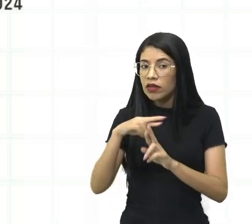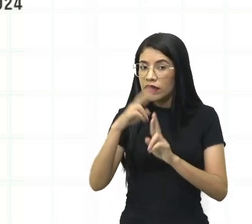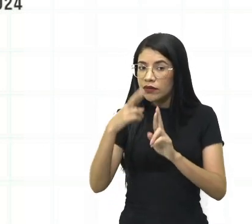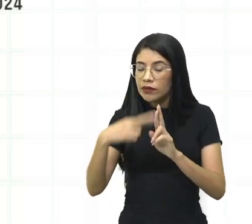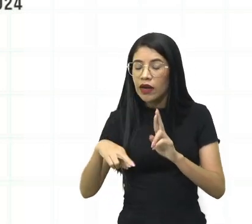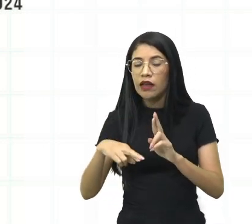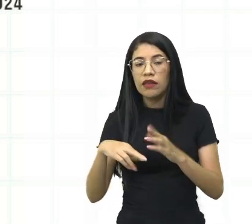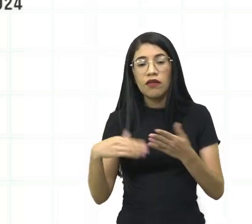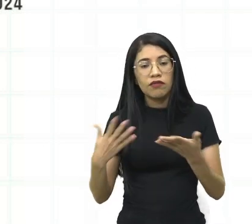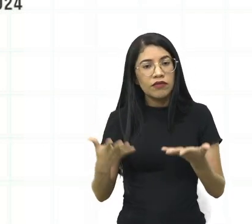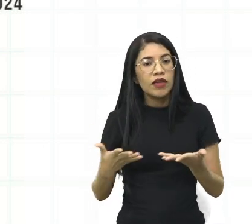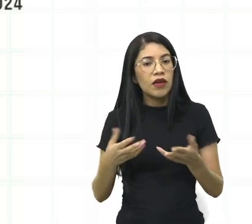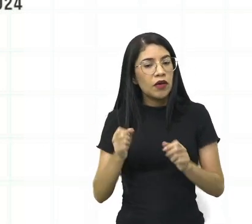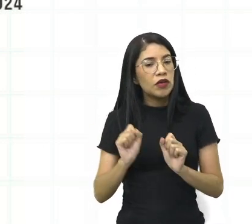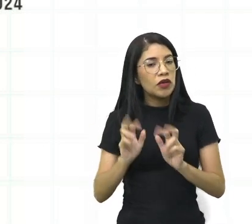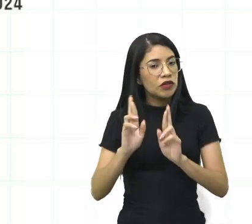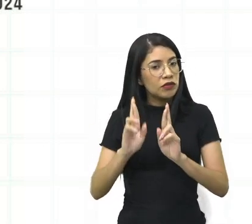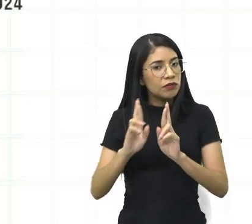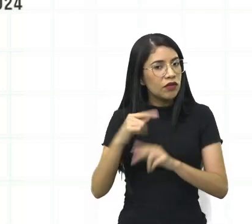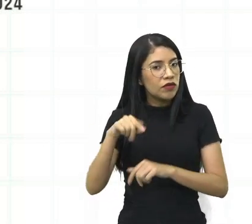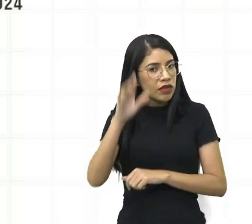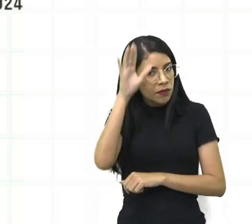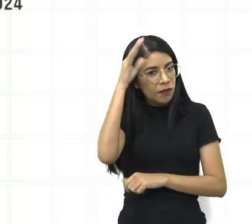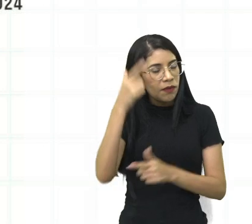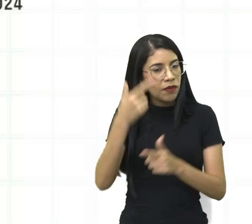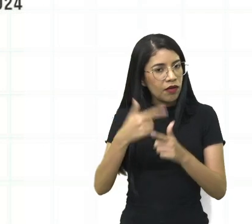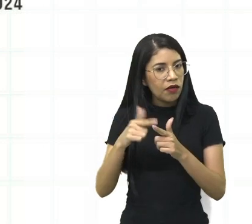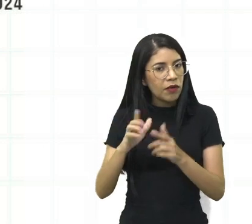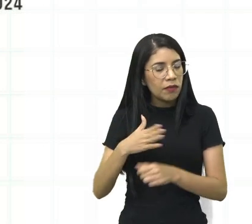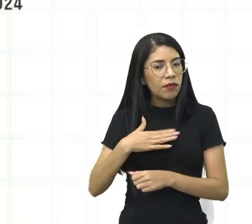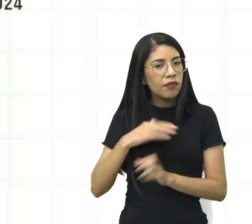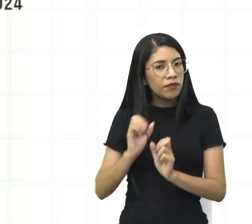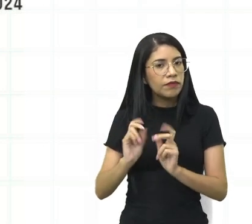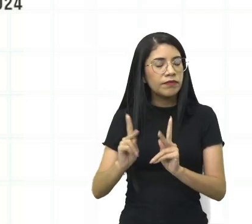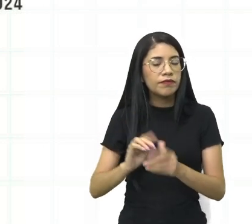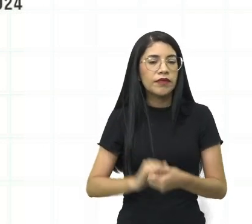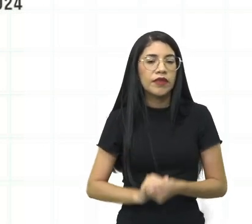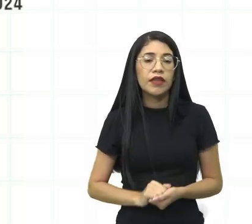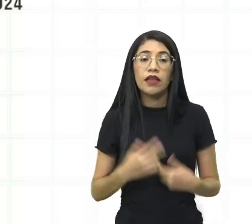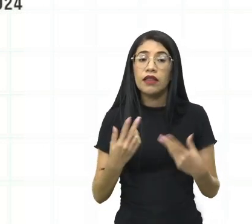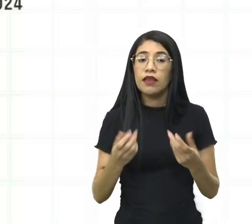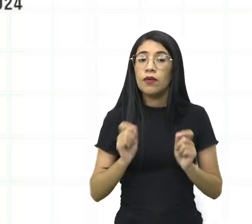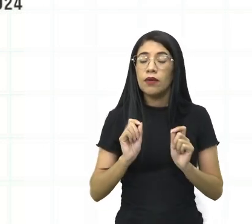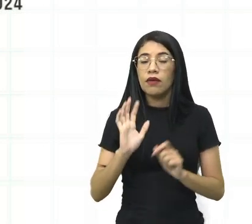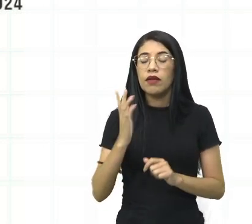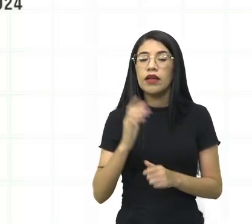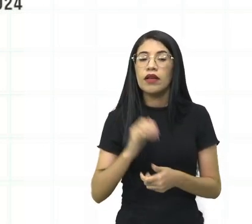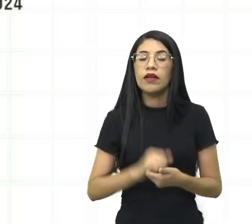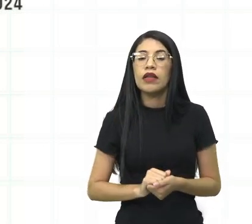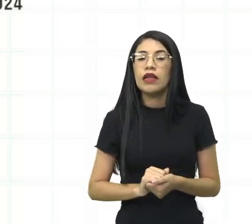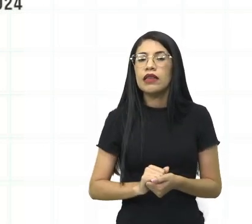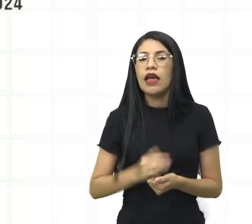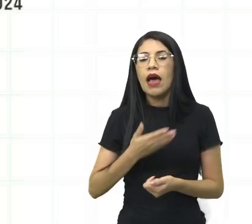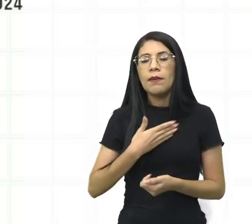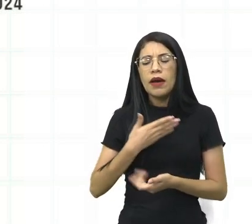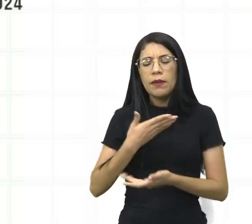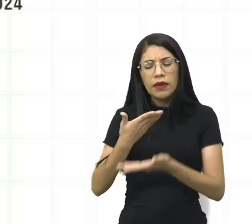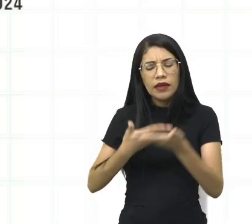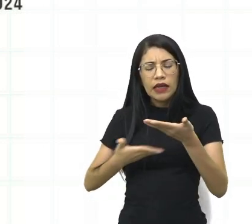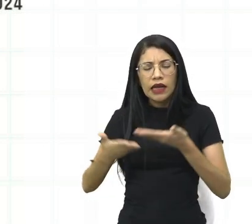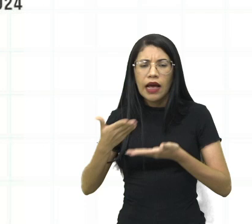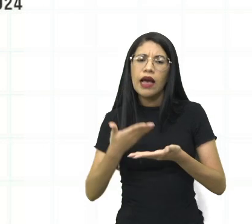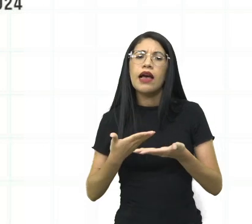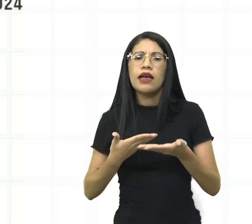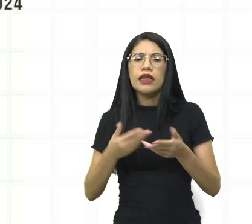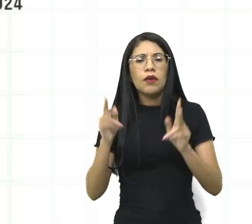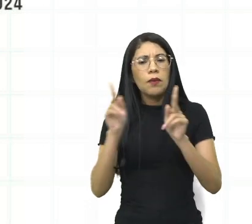vamos lá, galera, confio, resolve meu problema, por favor. Então, até agora ela está o quê? Amigável, querendo resolver